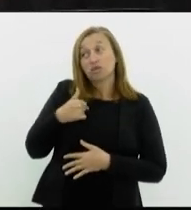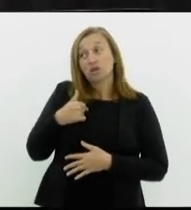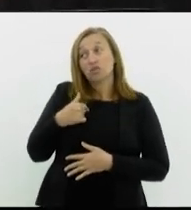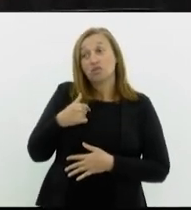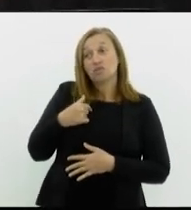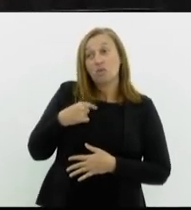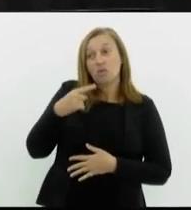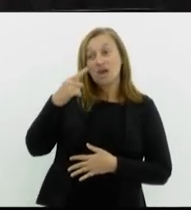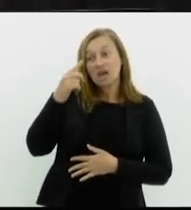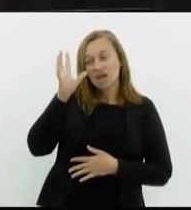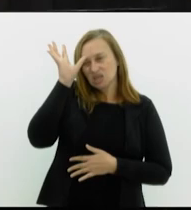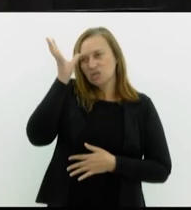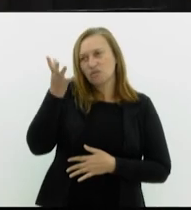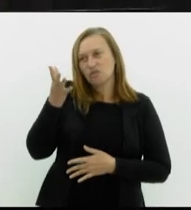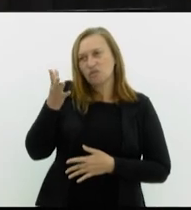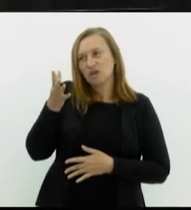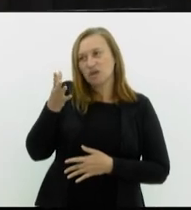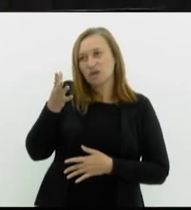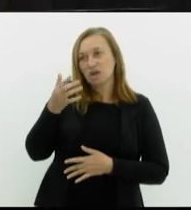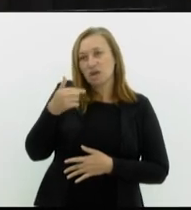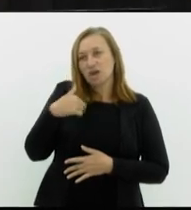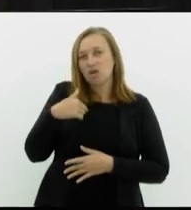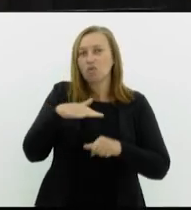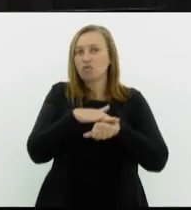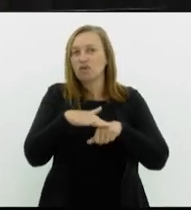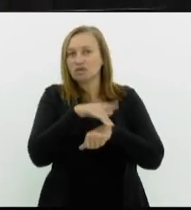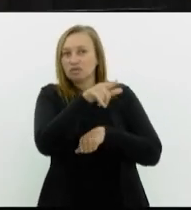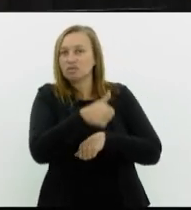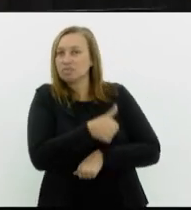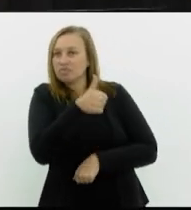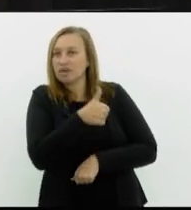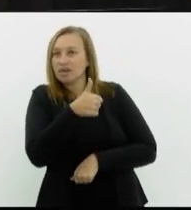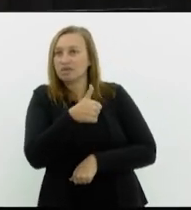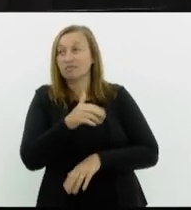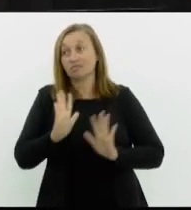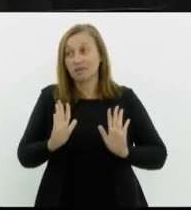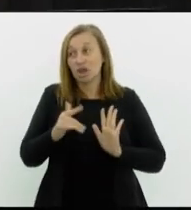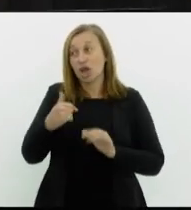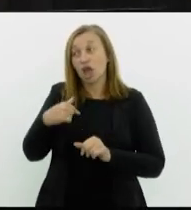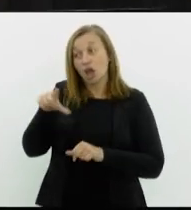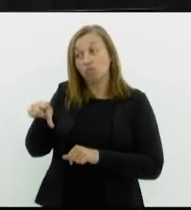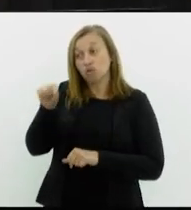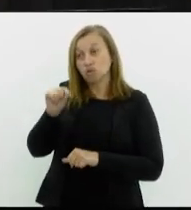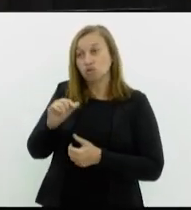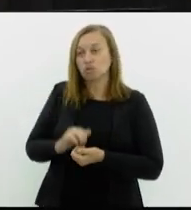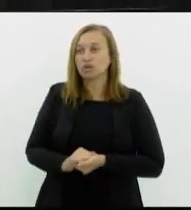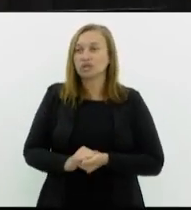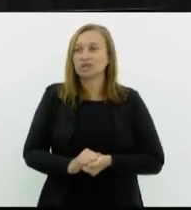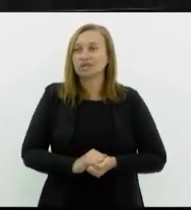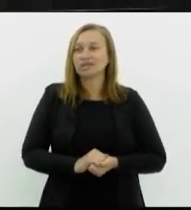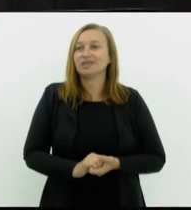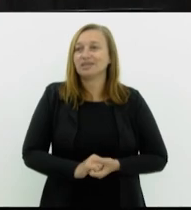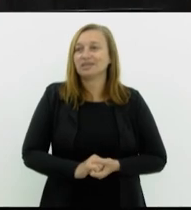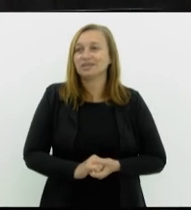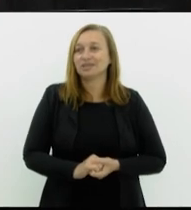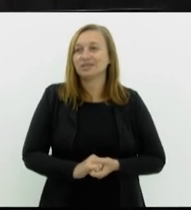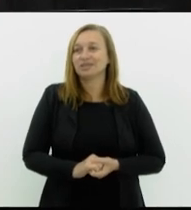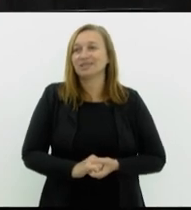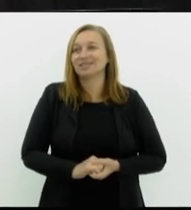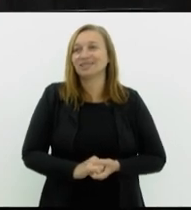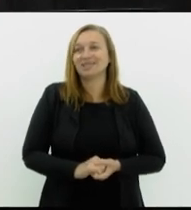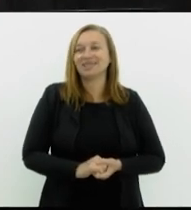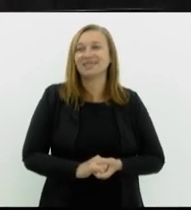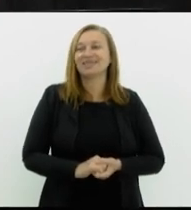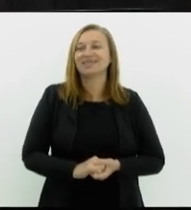primeiro. É claro que eu faço o que eu quero, mas eu converso com ele primeiro. Se ele disser que não é para fazer, eu vou pensar muito antes de